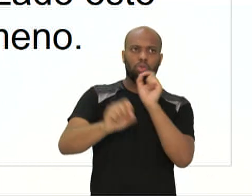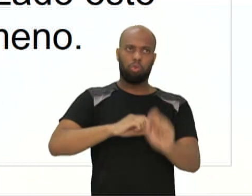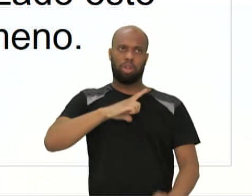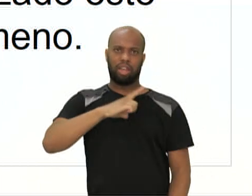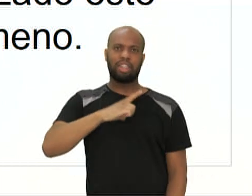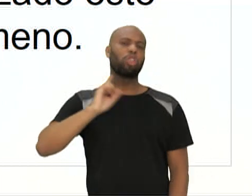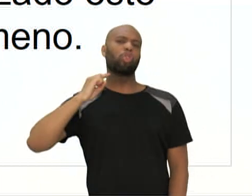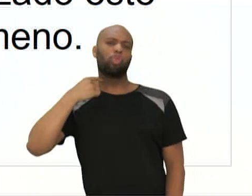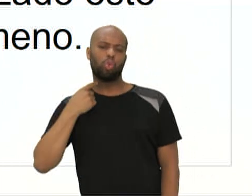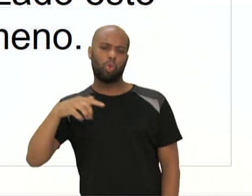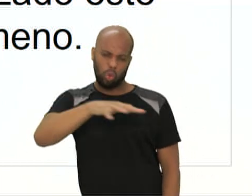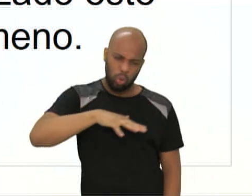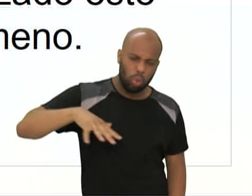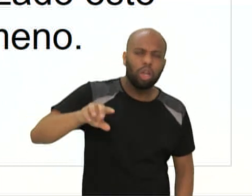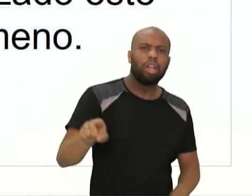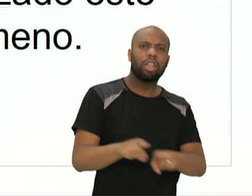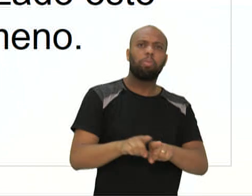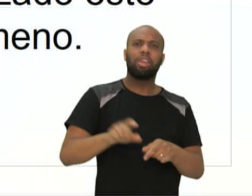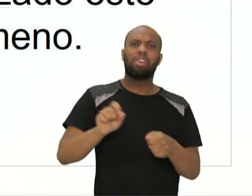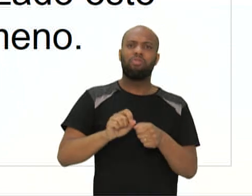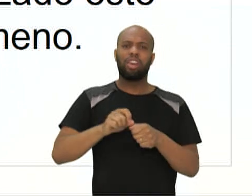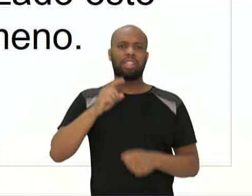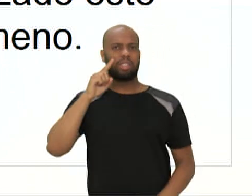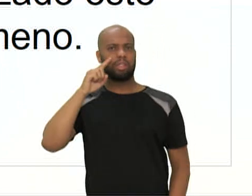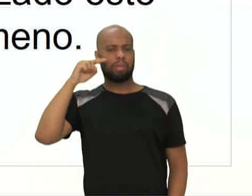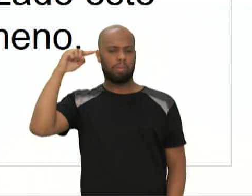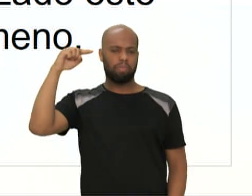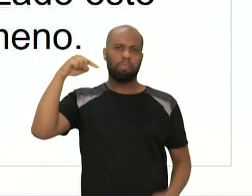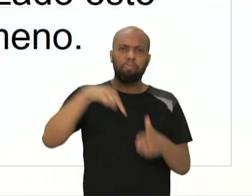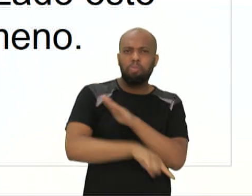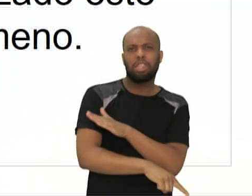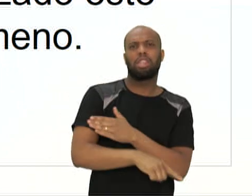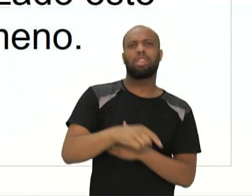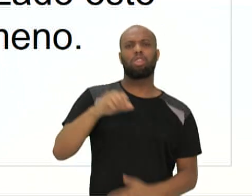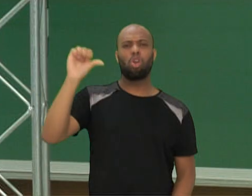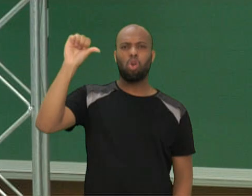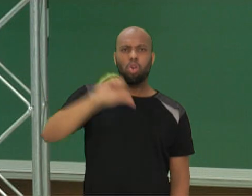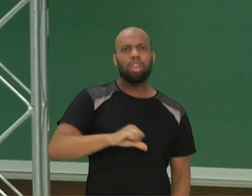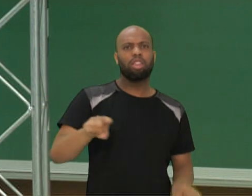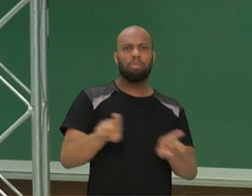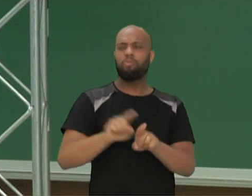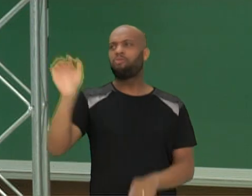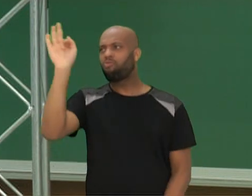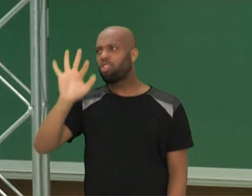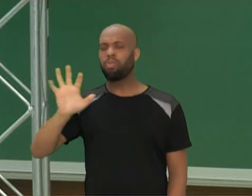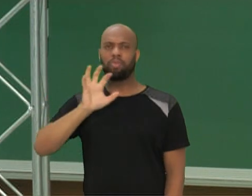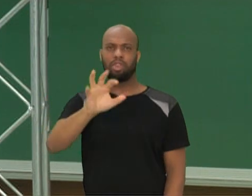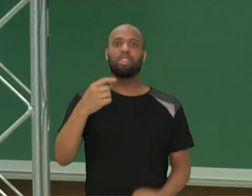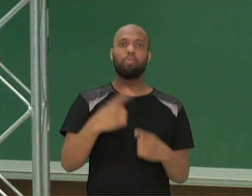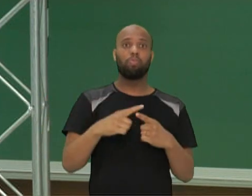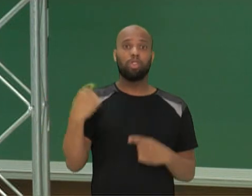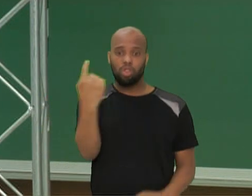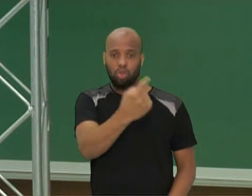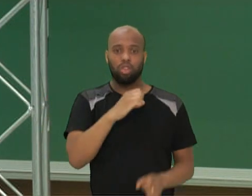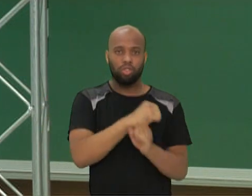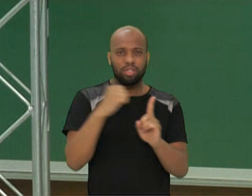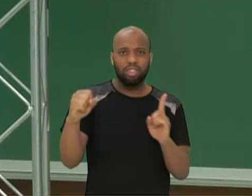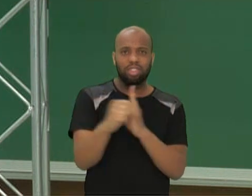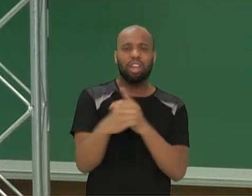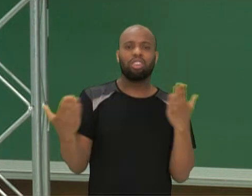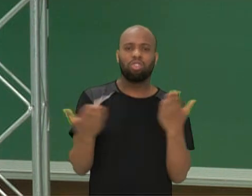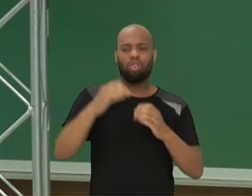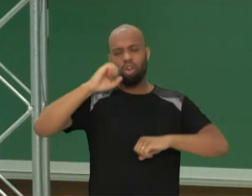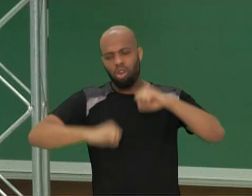a poluição tem potencializado esse fenômeno, que é justamente o que a gente falou aqui, que o fato de nossa sociedade